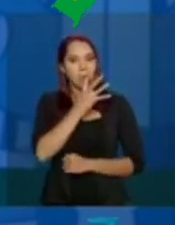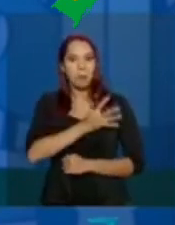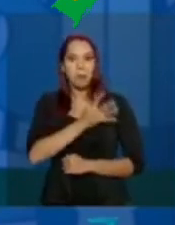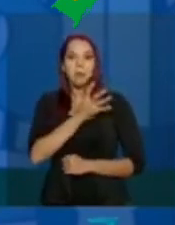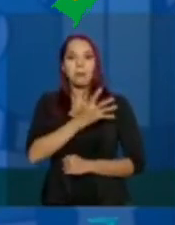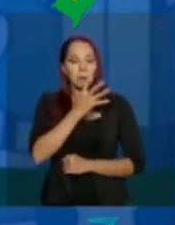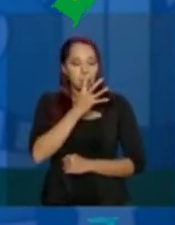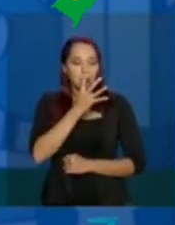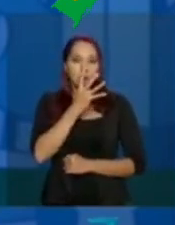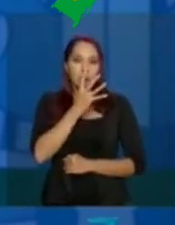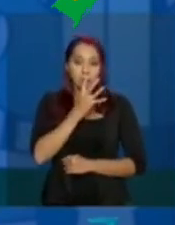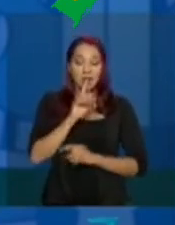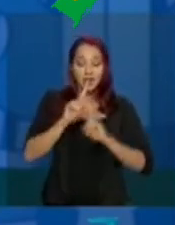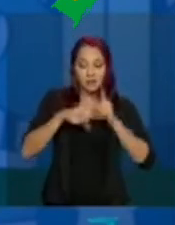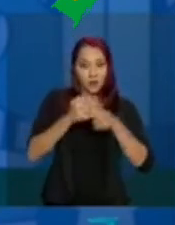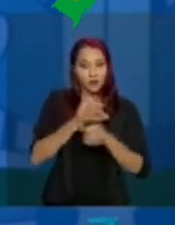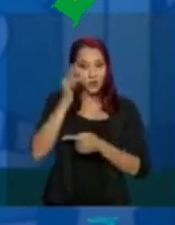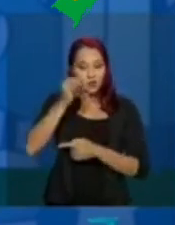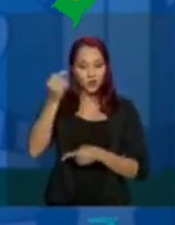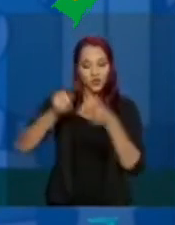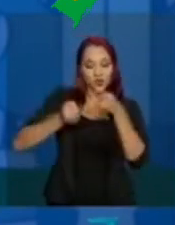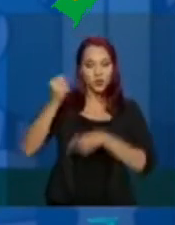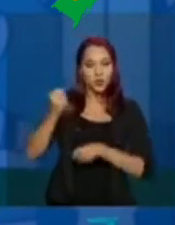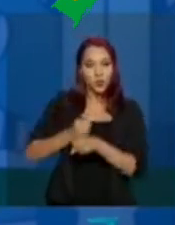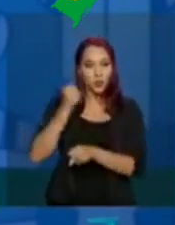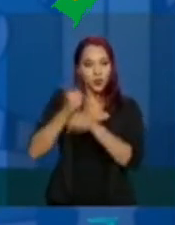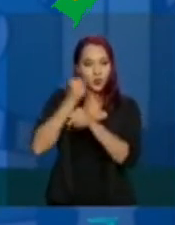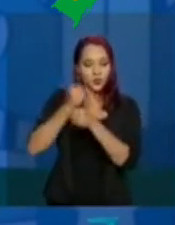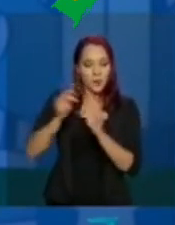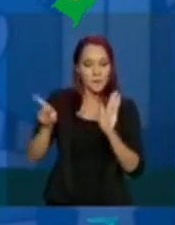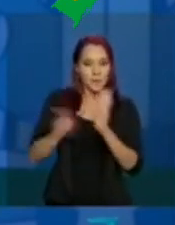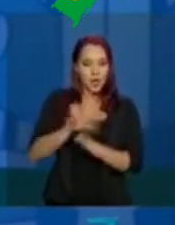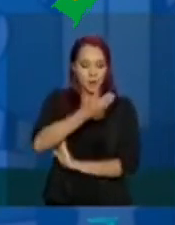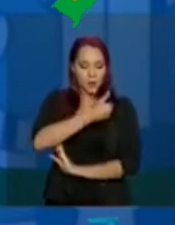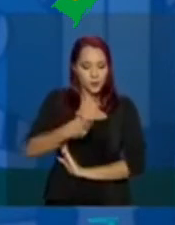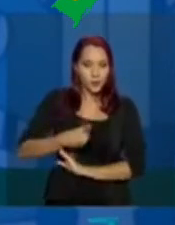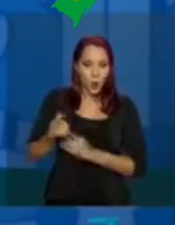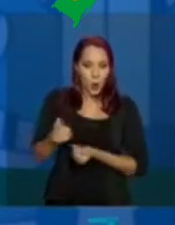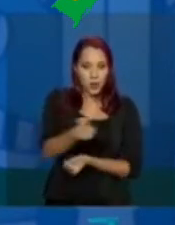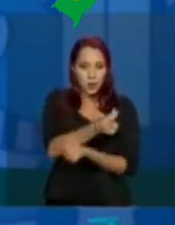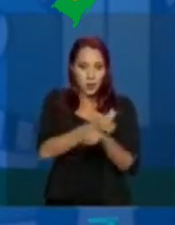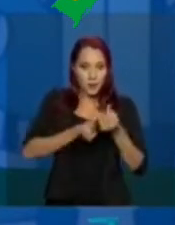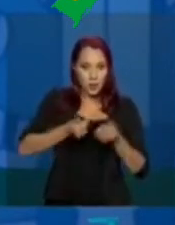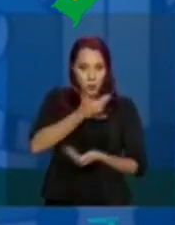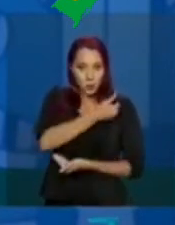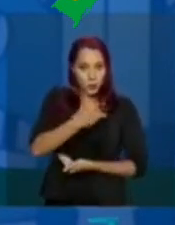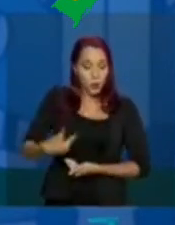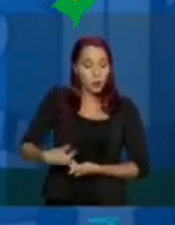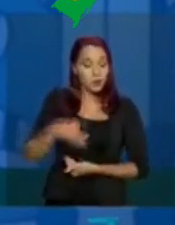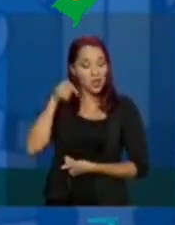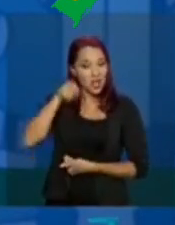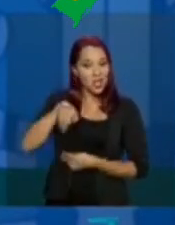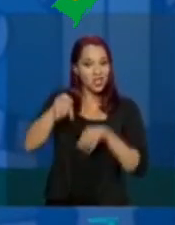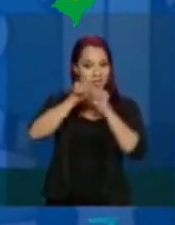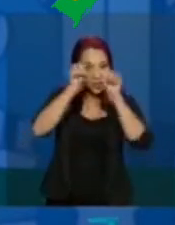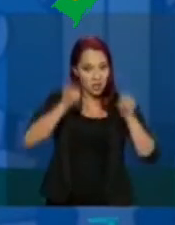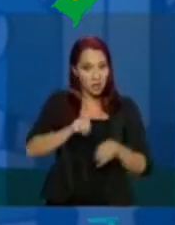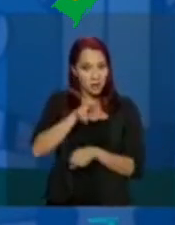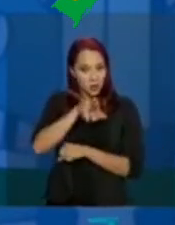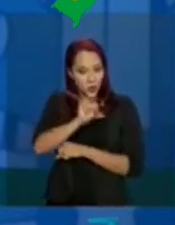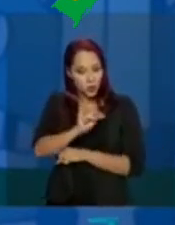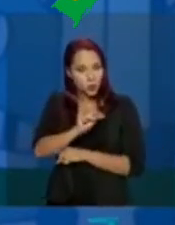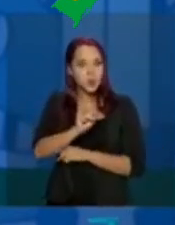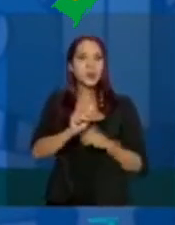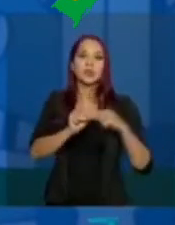quando forem discutir obras públicas, orçamento público. Esse sistema é, sim,